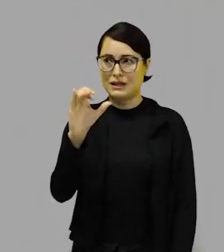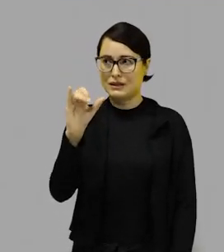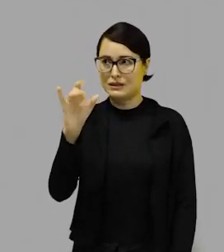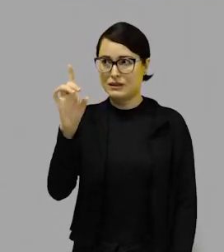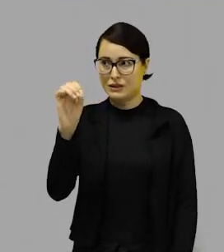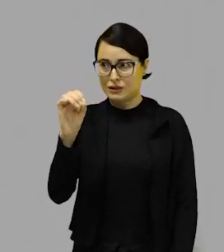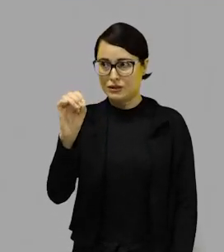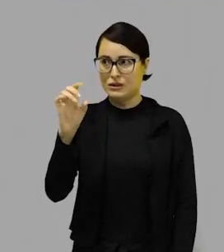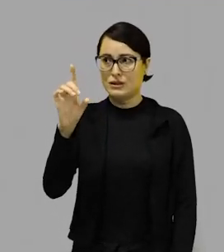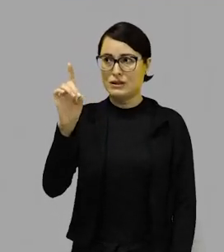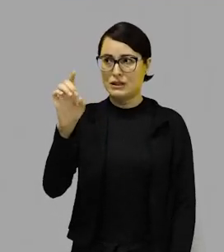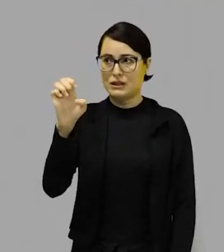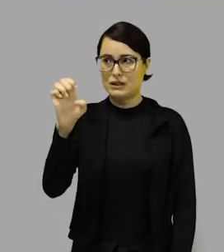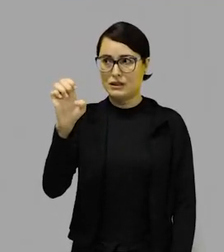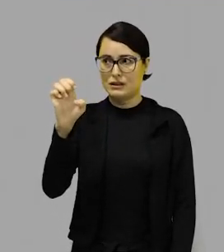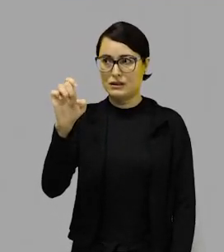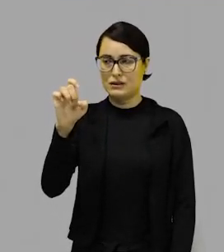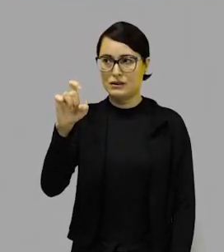Ácido